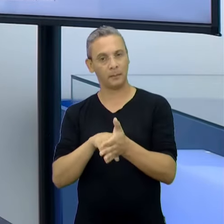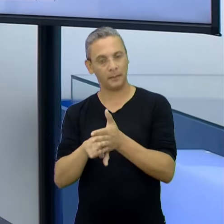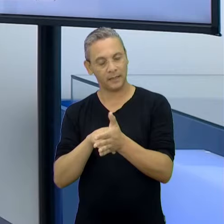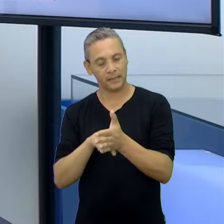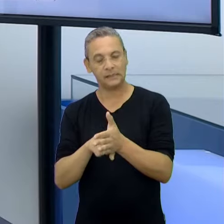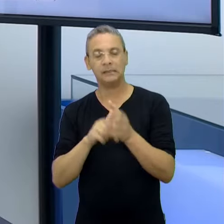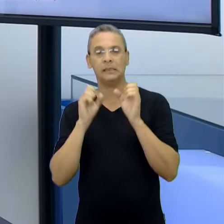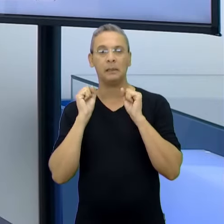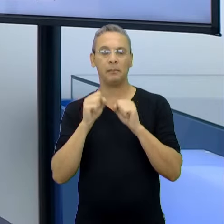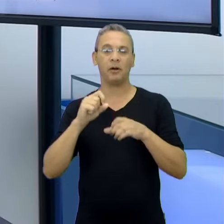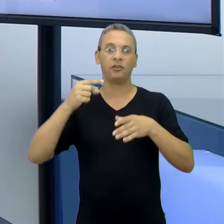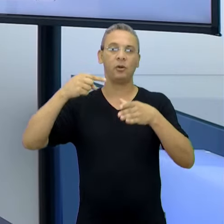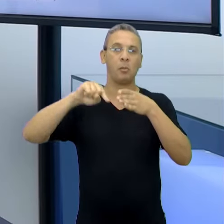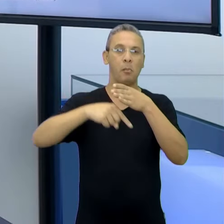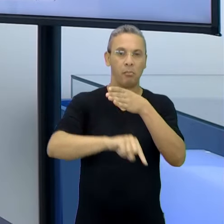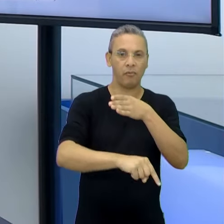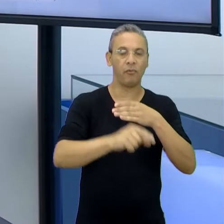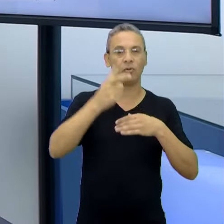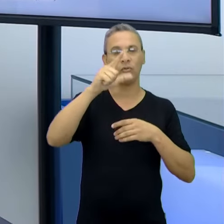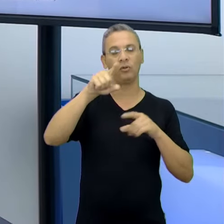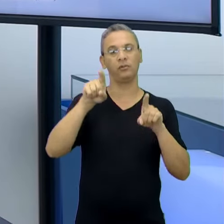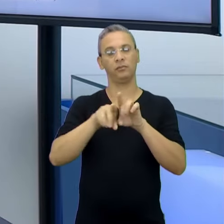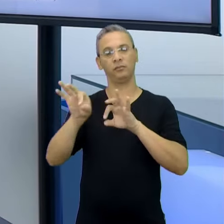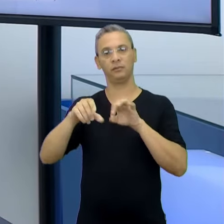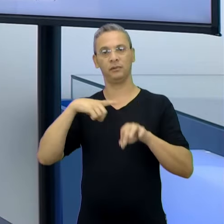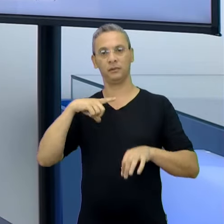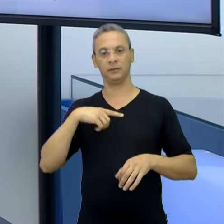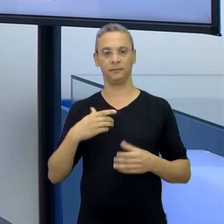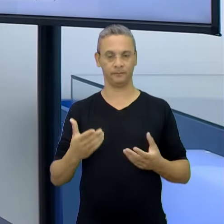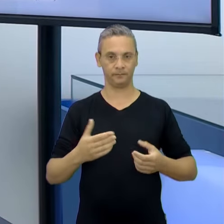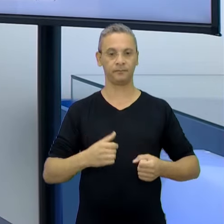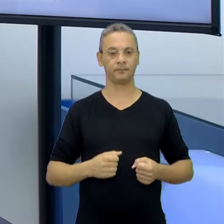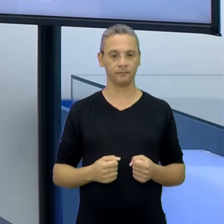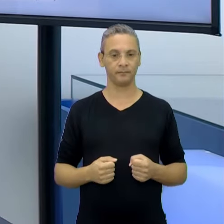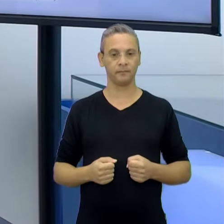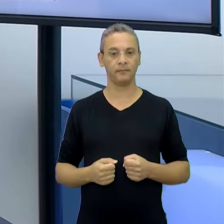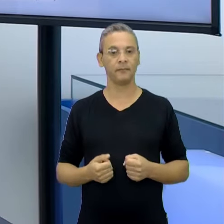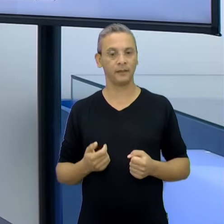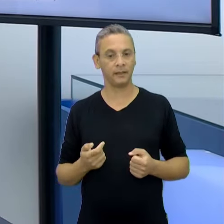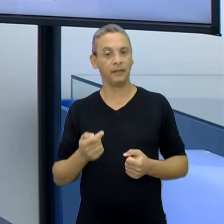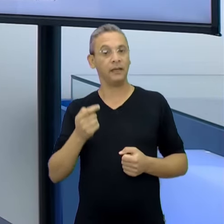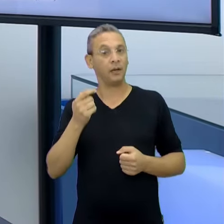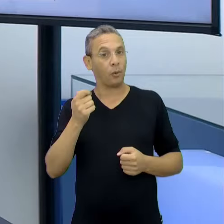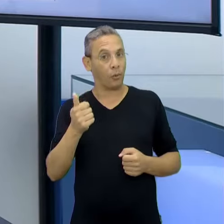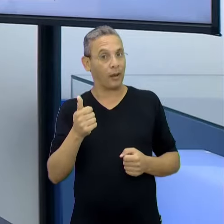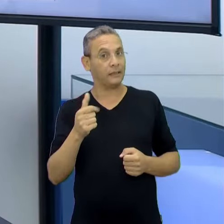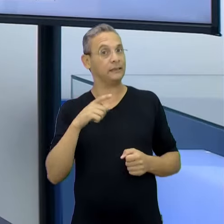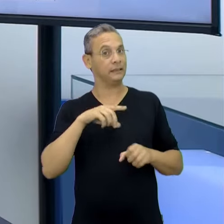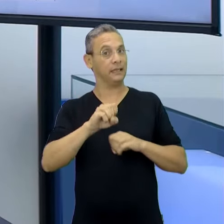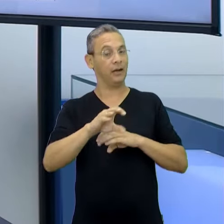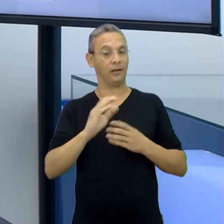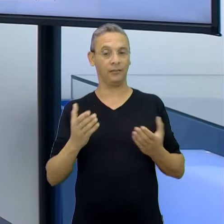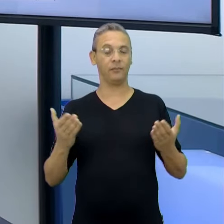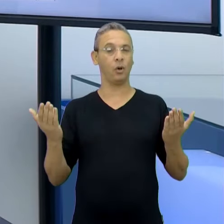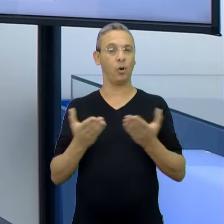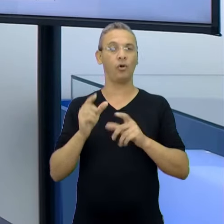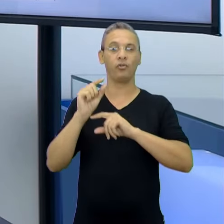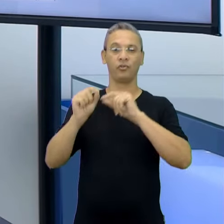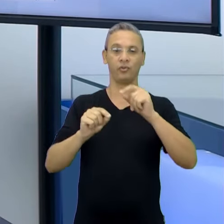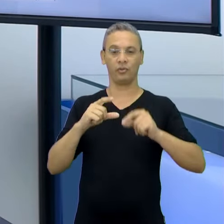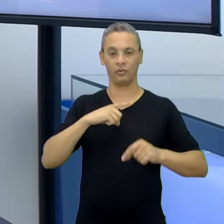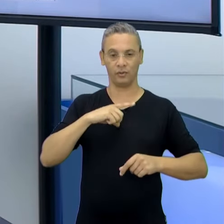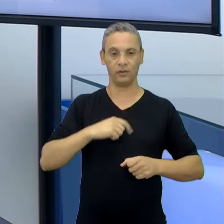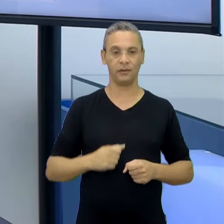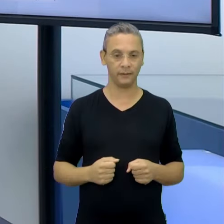para poder se aprofundar quando eu trouxer aqui na aula, que não vai demorar muito tempo não, a gente está quase chegando nela. Hoje, a gente vai